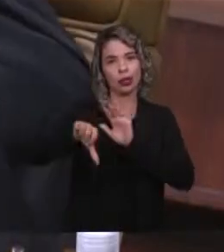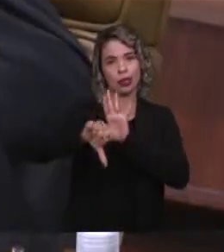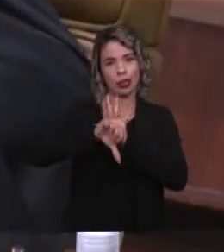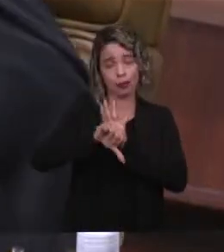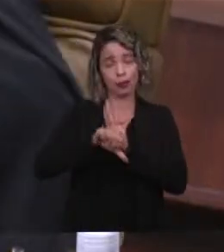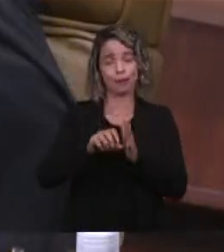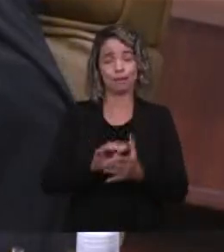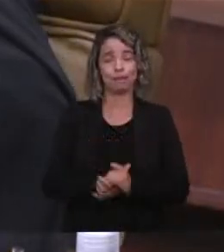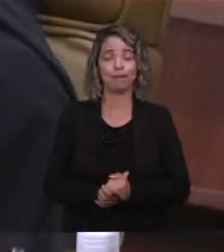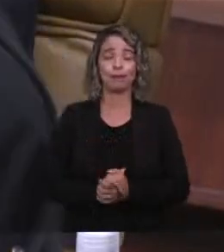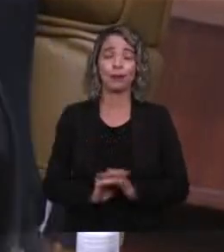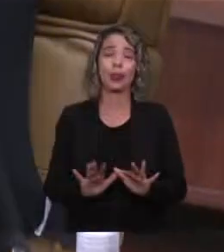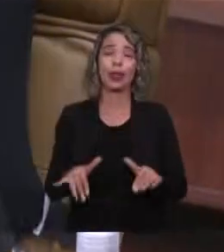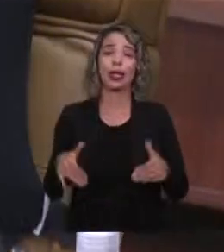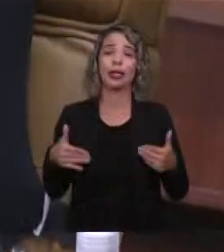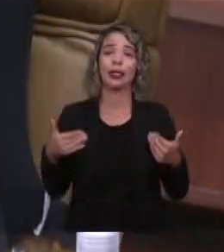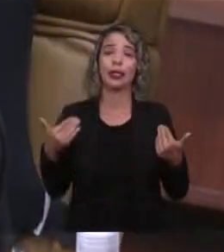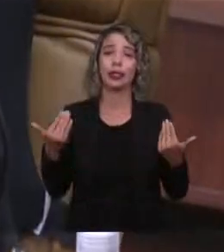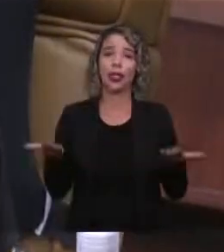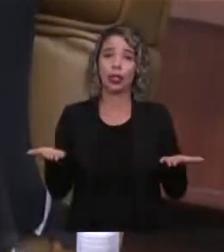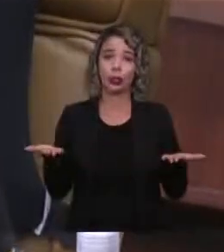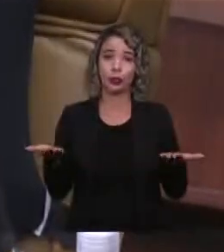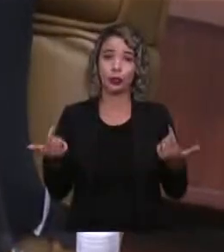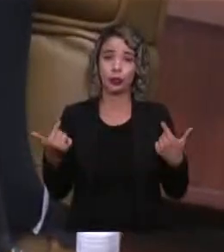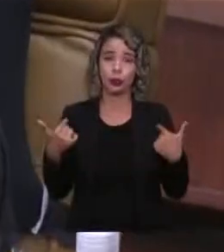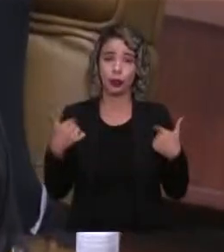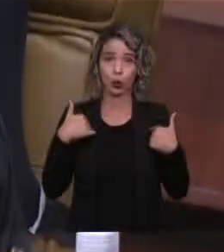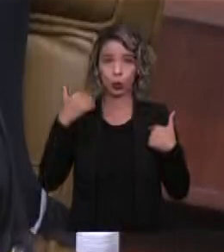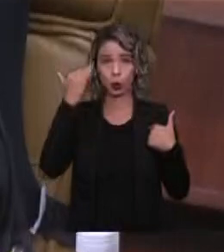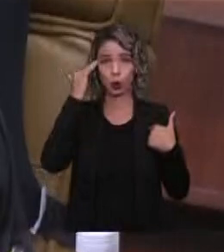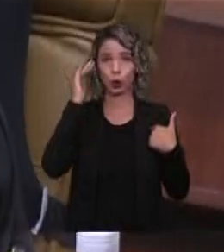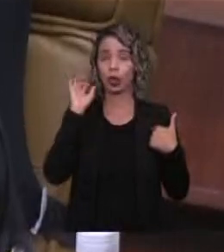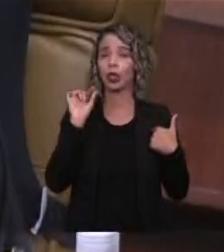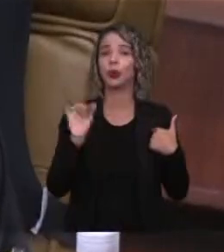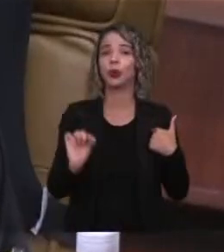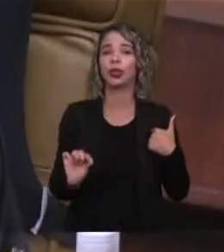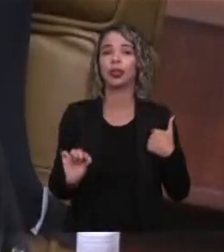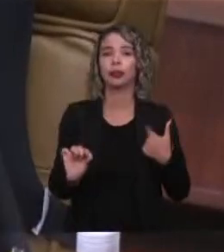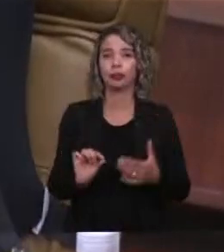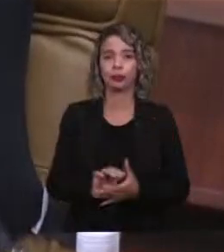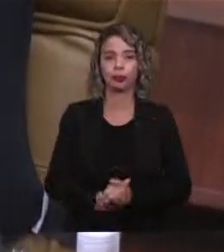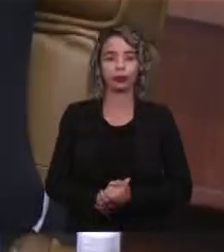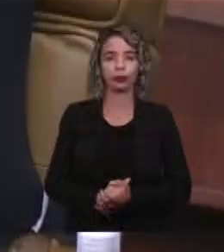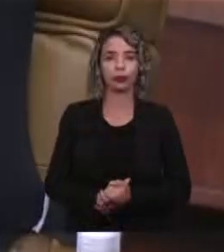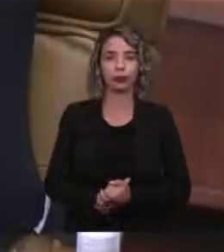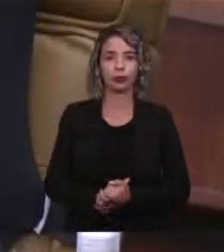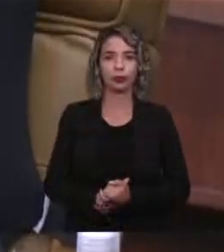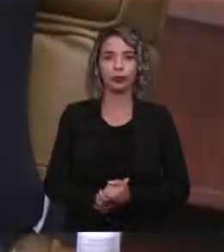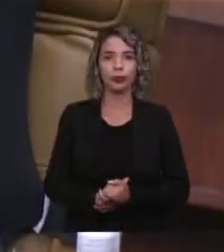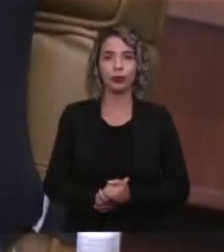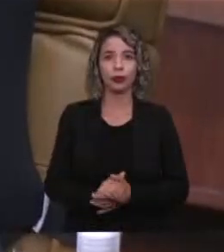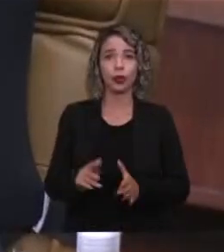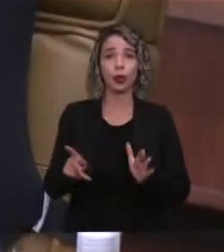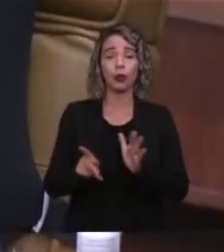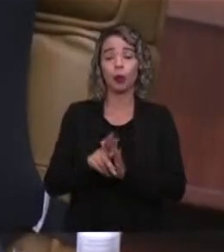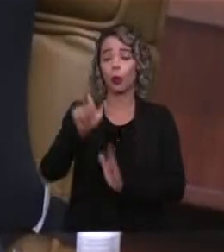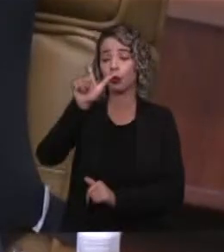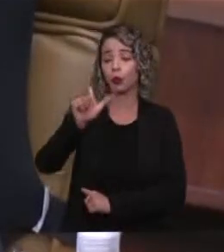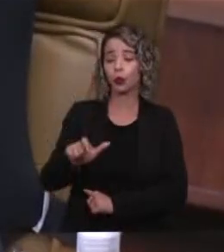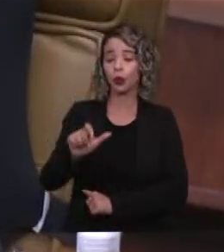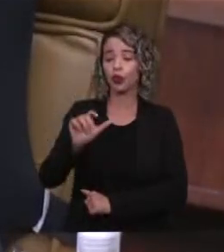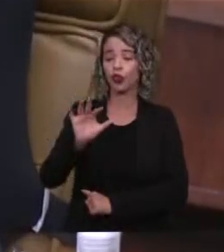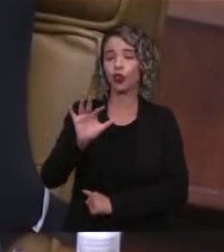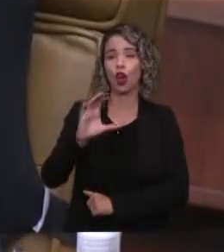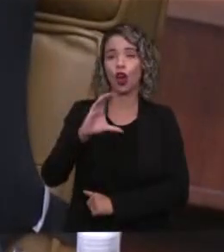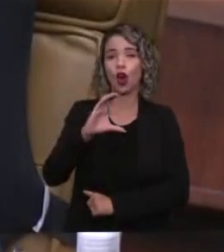eu entendo que em relação a Fernando Collor de Mello?